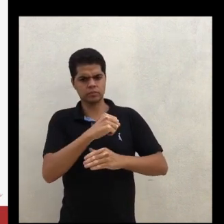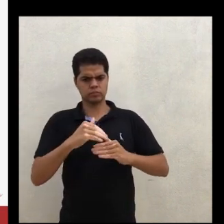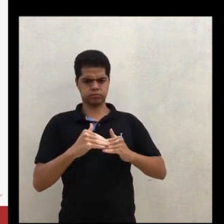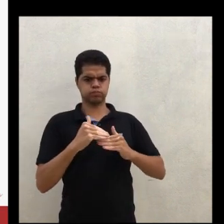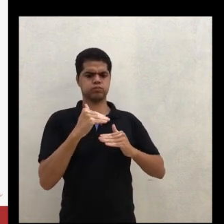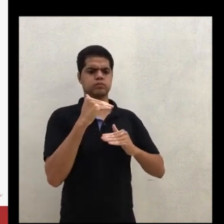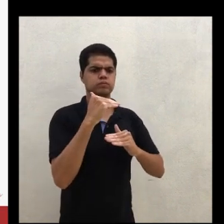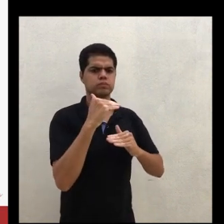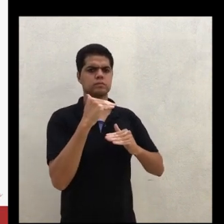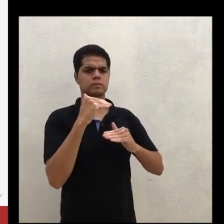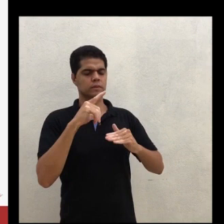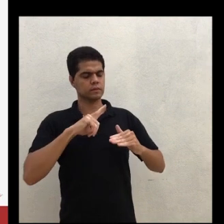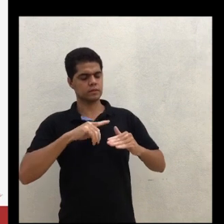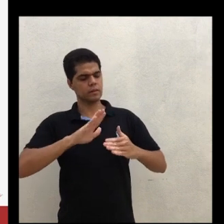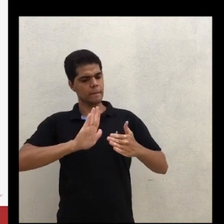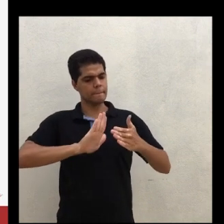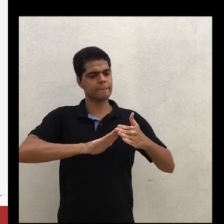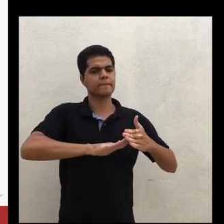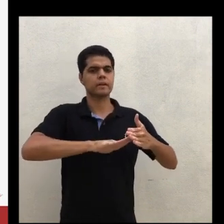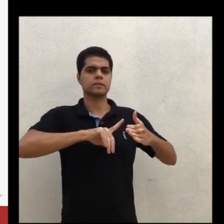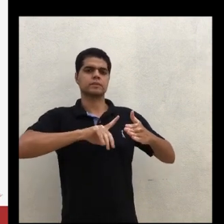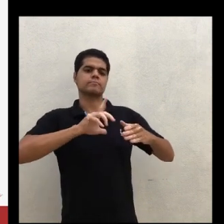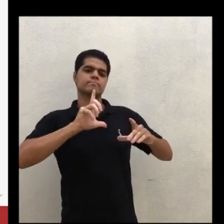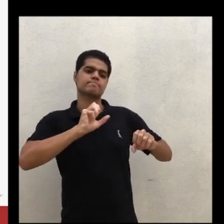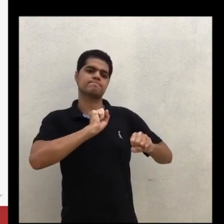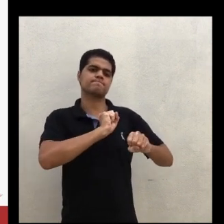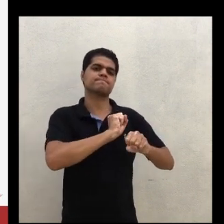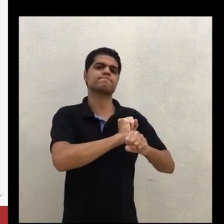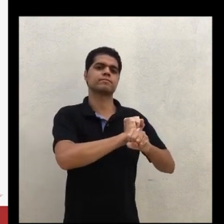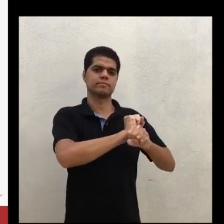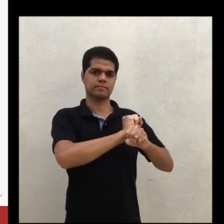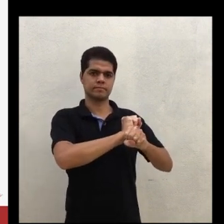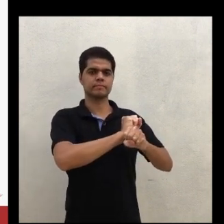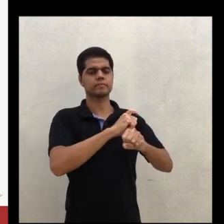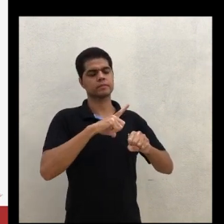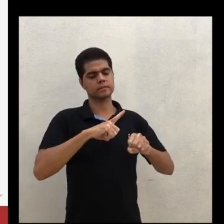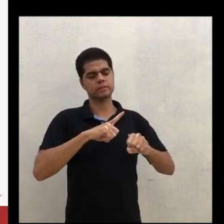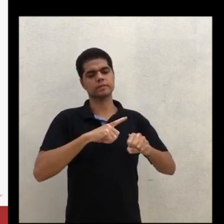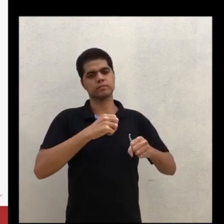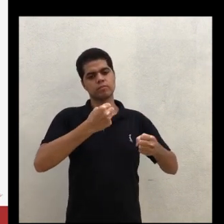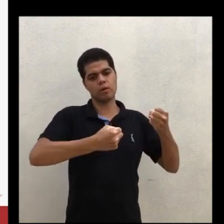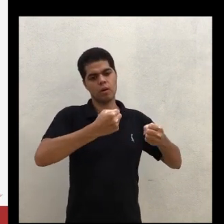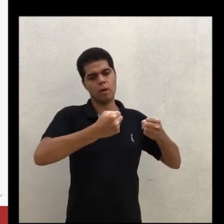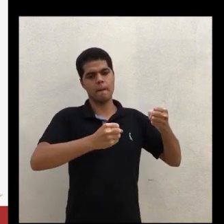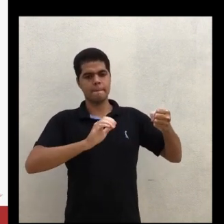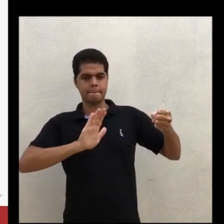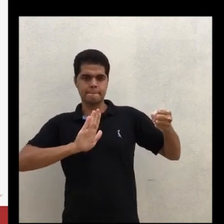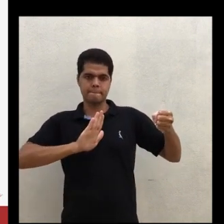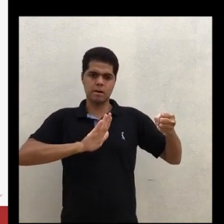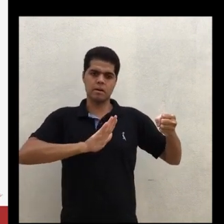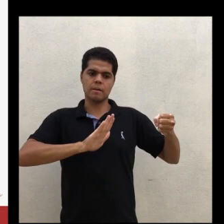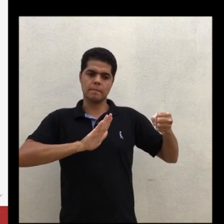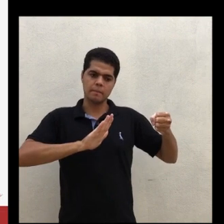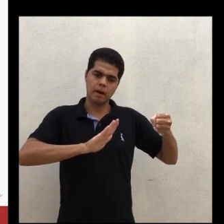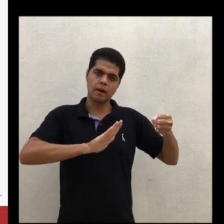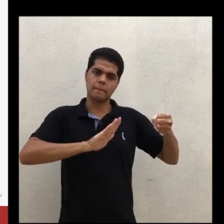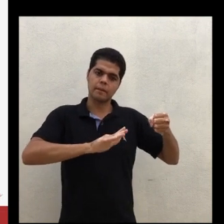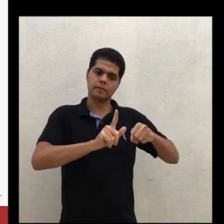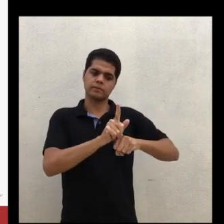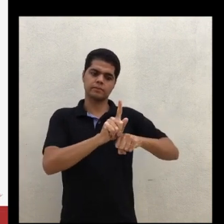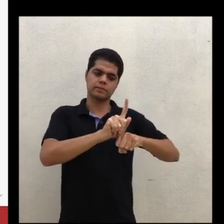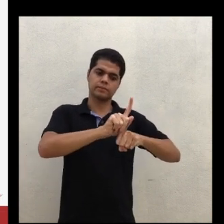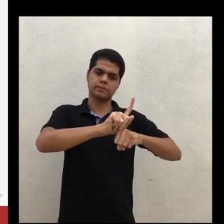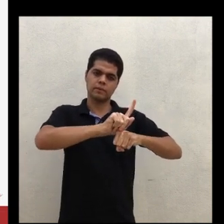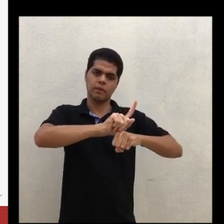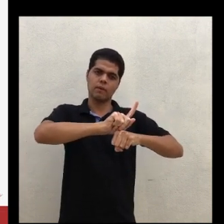intensamente no pedal do freio. Eu vou afundar um pouco mais o meu pé no freio. Eu vou frear mais intensamente. Então,